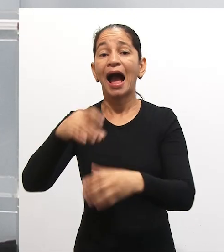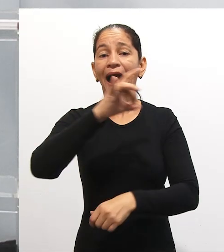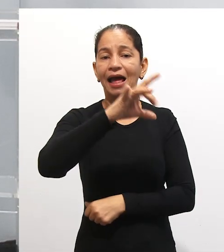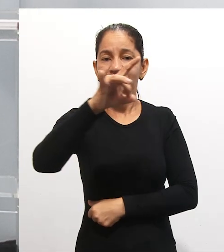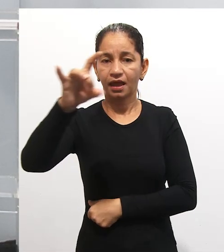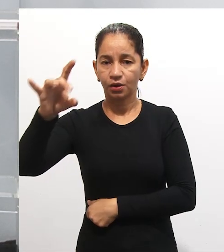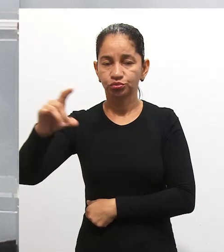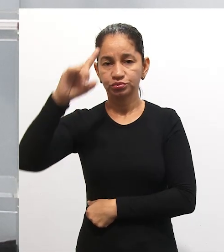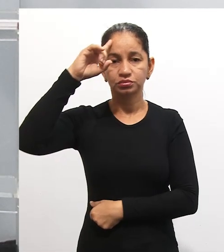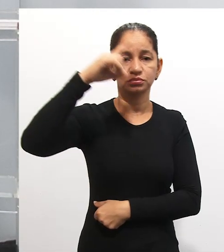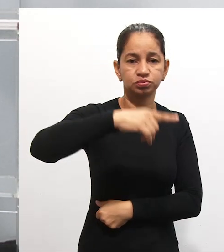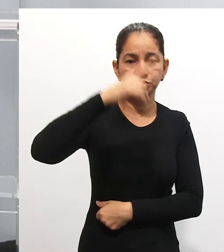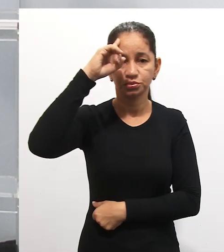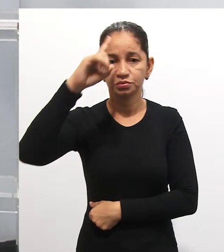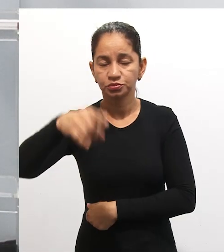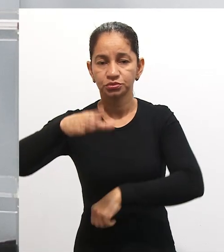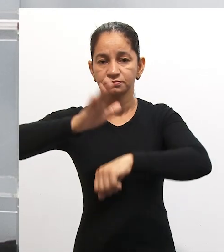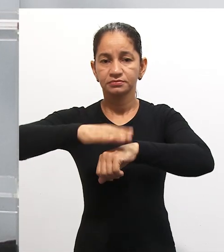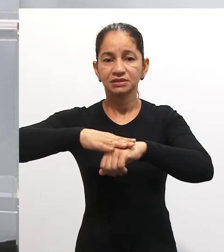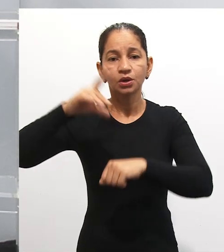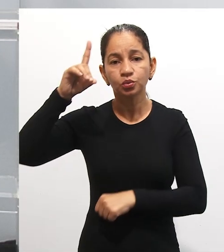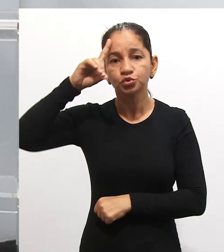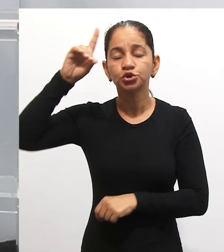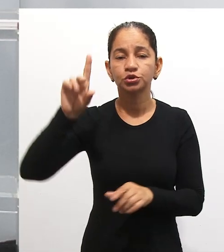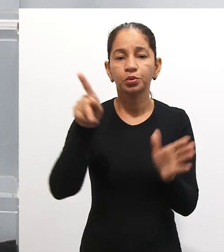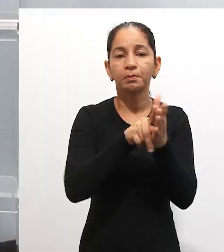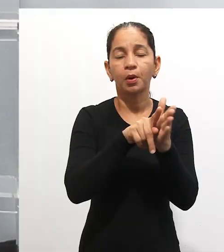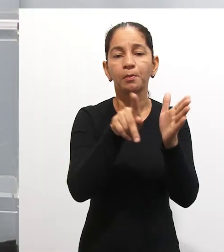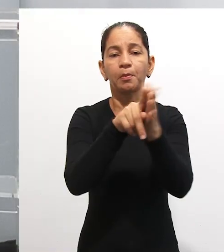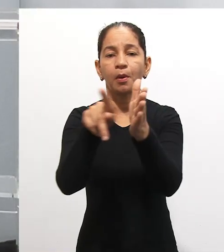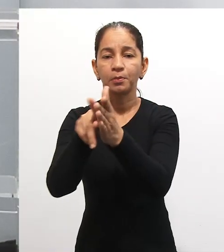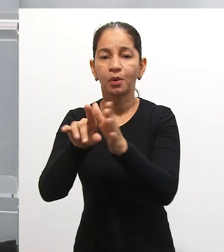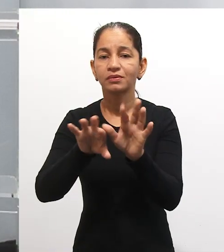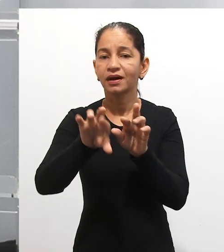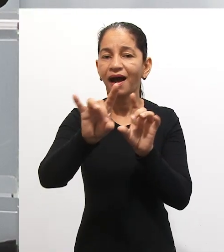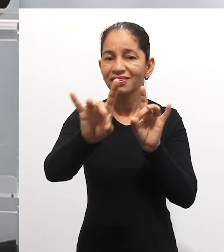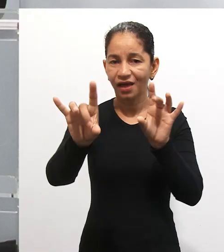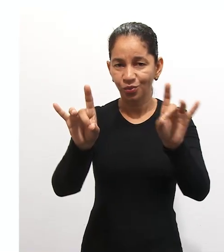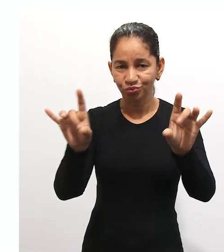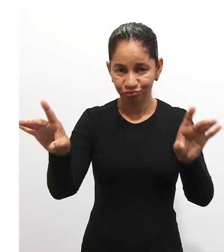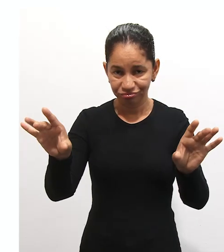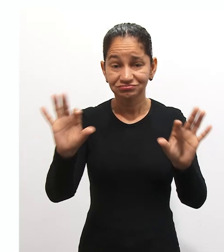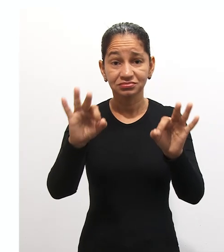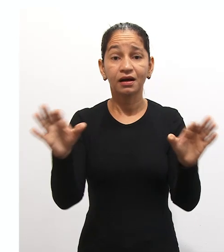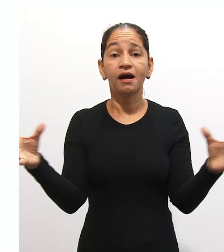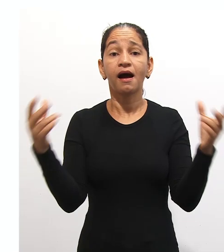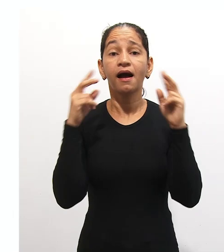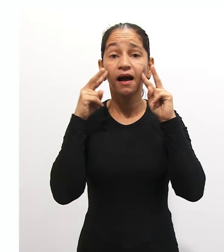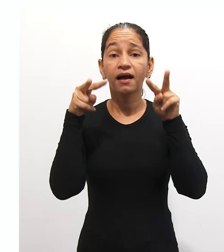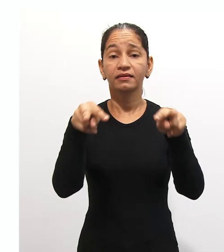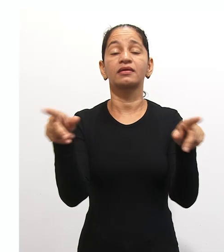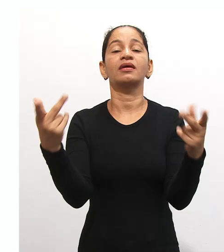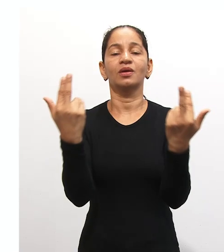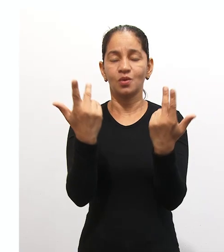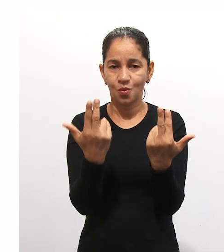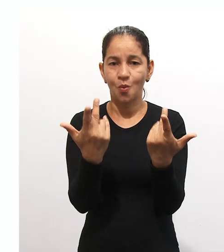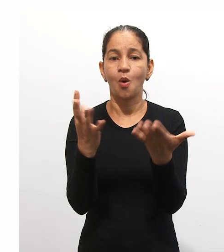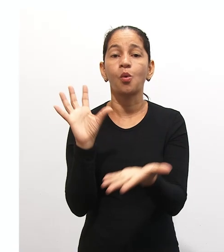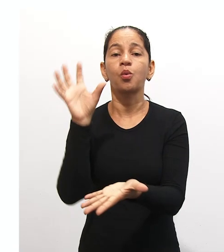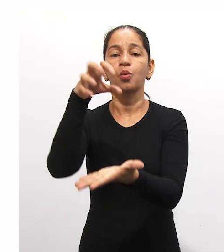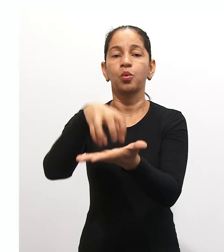a chefes locais para fazer jus às suas demandas, tá? E aqui a gente vê isso também, quando a gente vê centros de